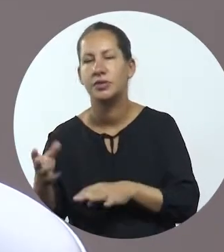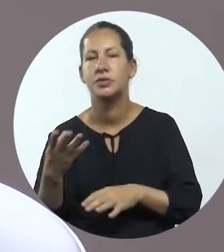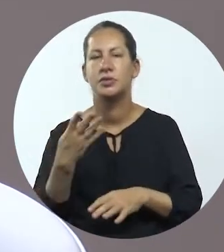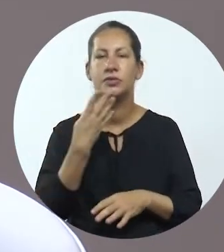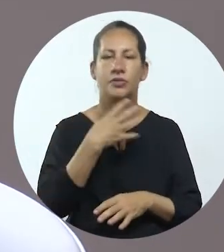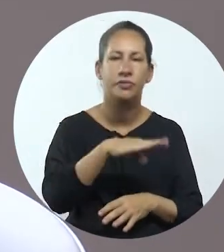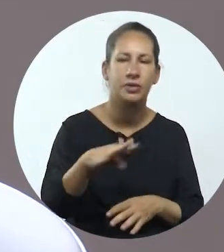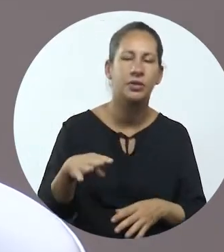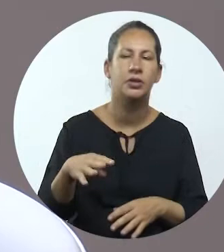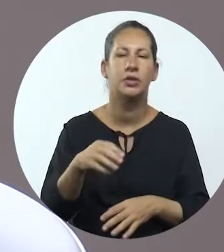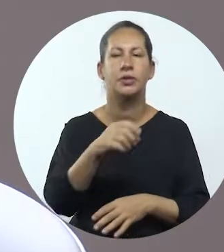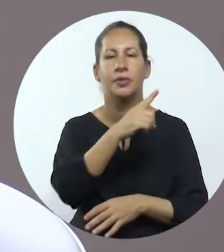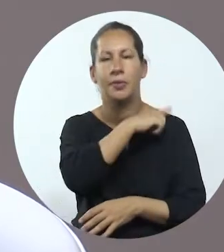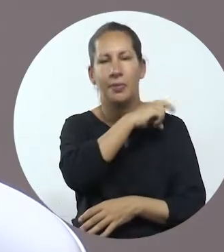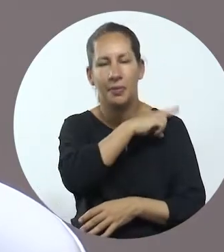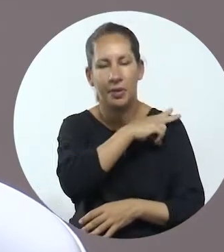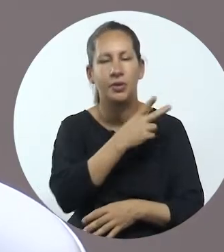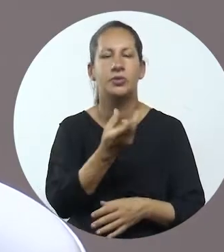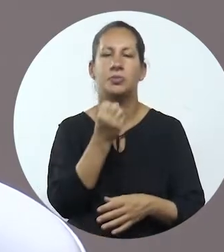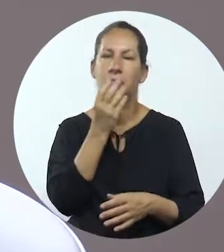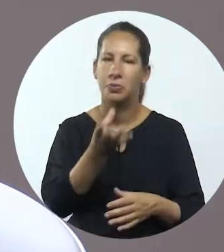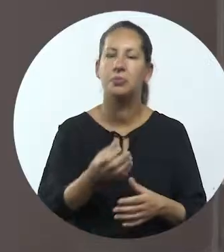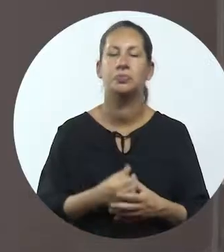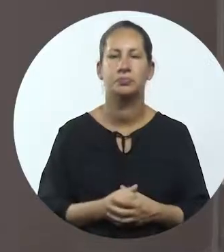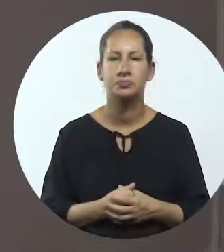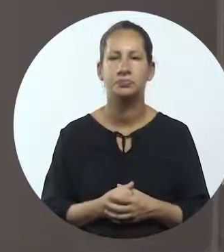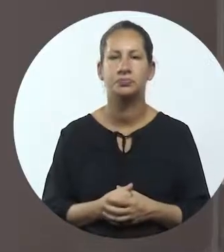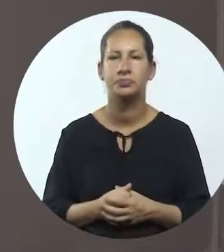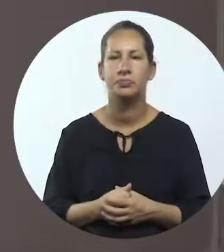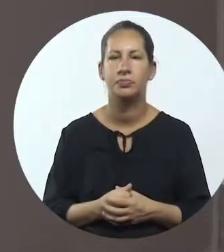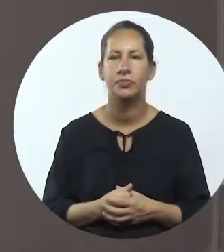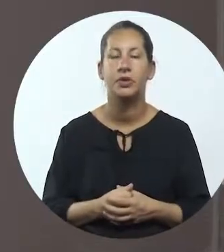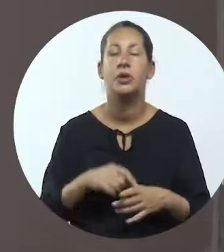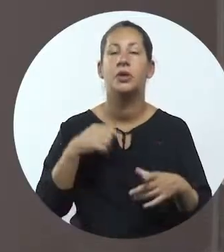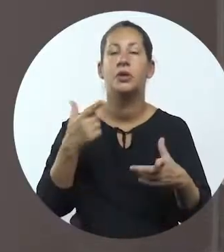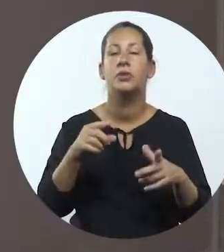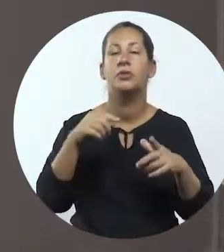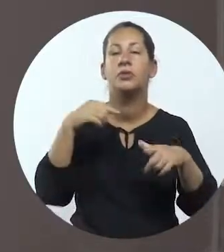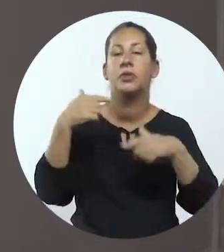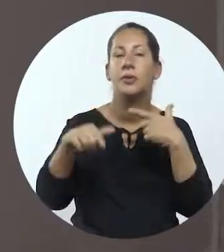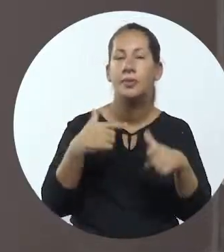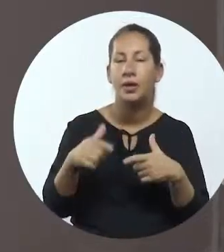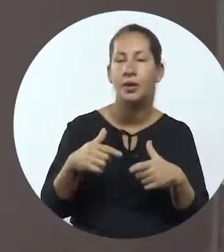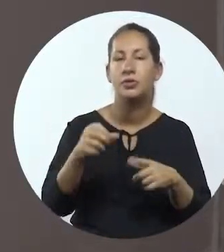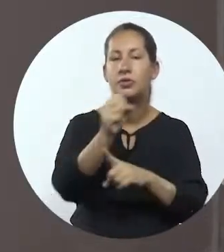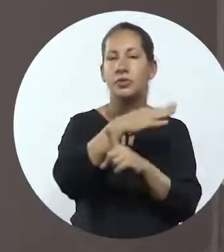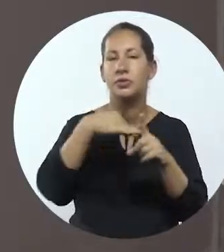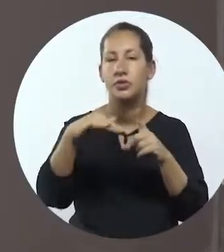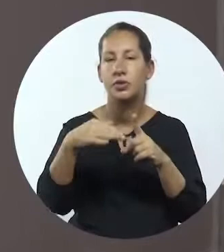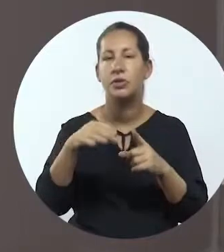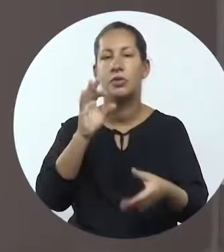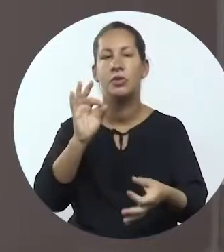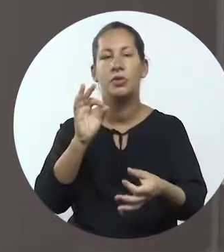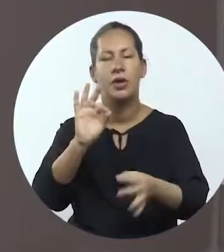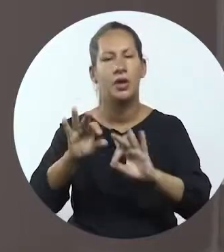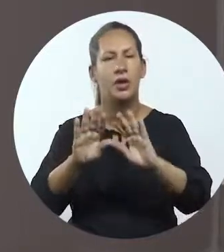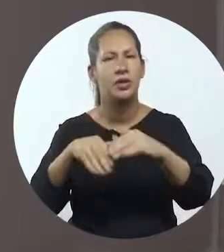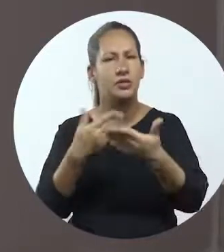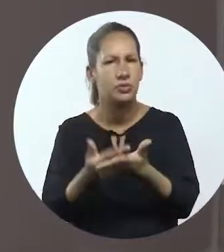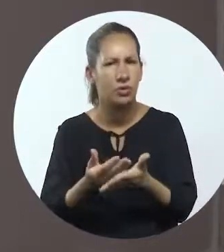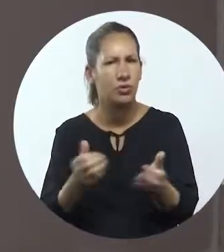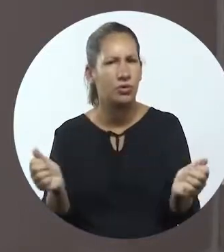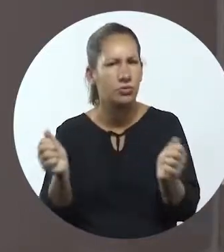ensino médio, e os resultados foram muito frutíferos. Em relação a esses projetos sociais, a Escola Judiciária Eleitoral está